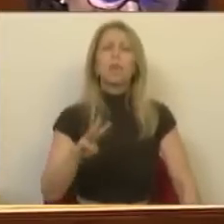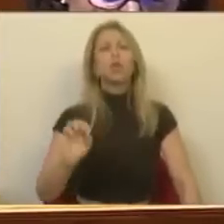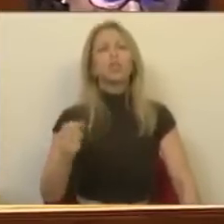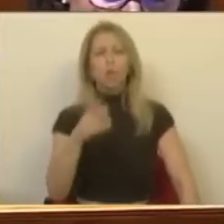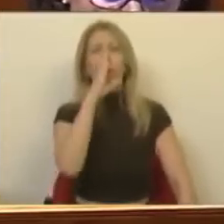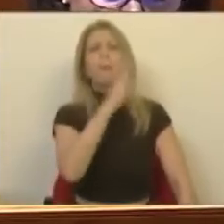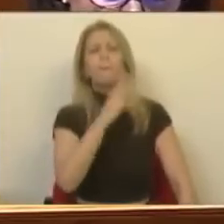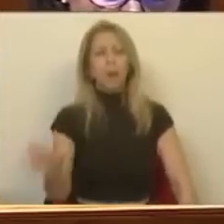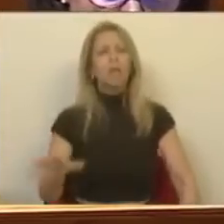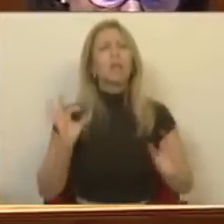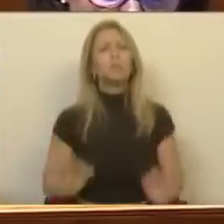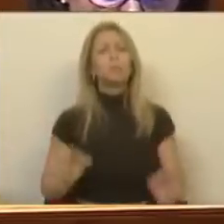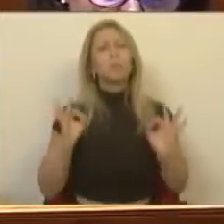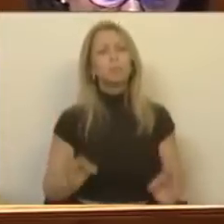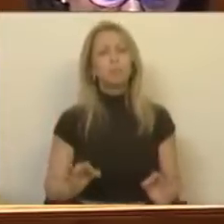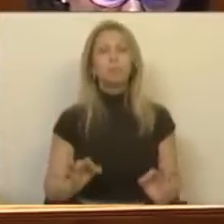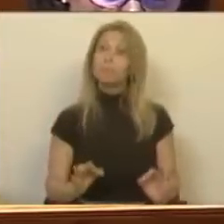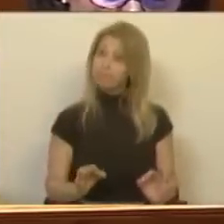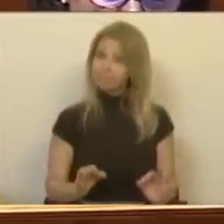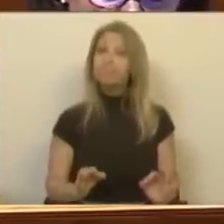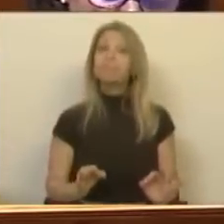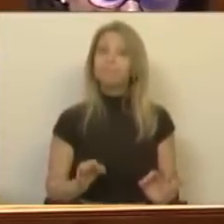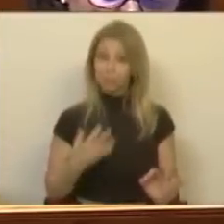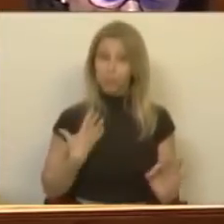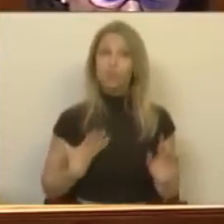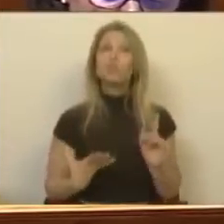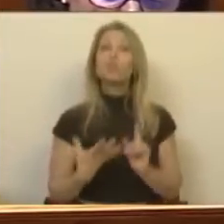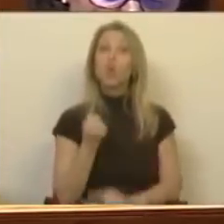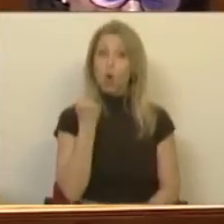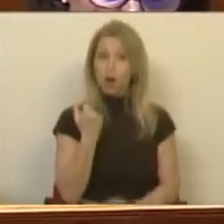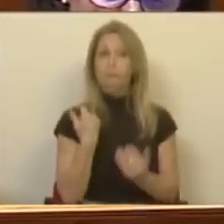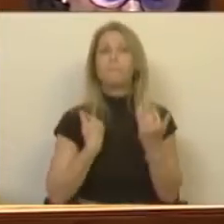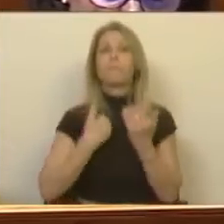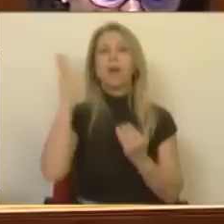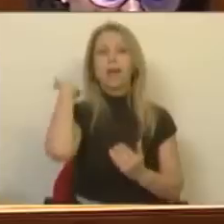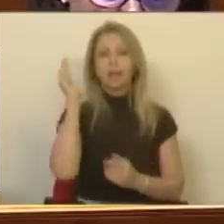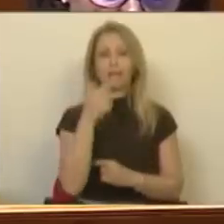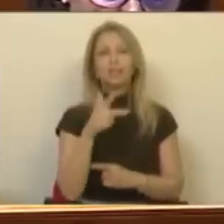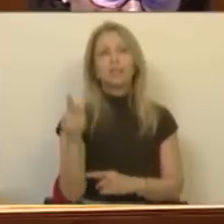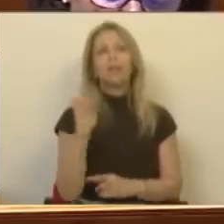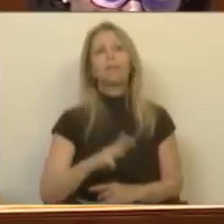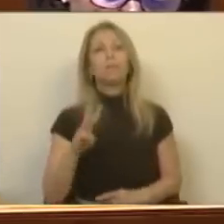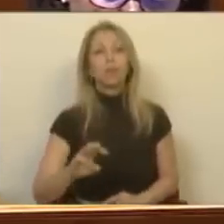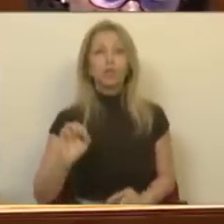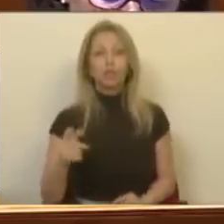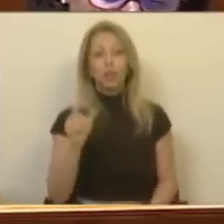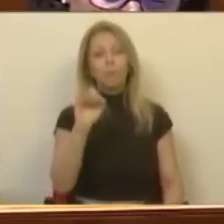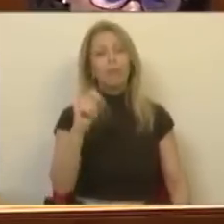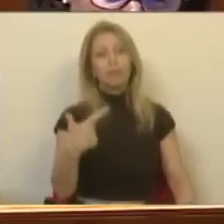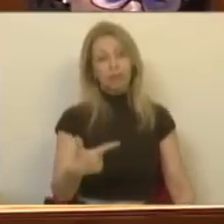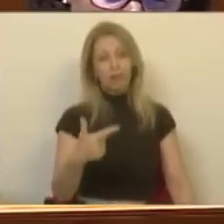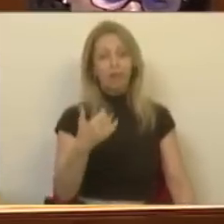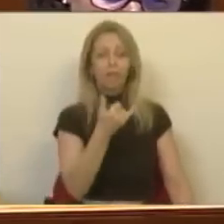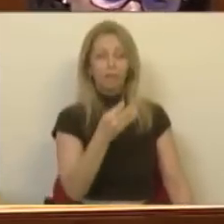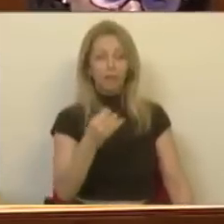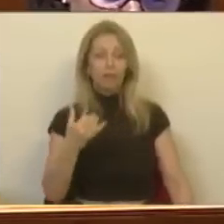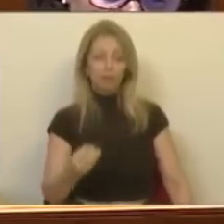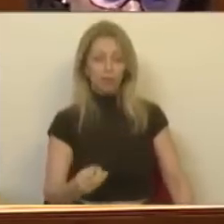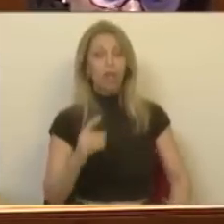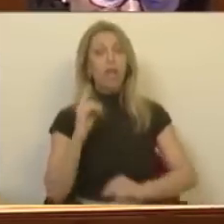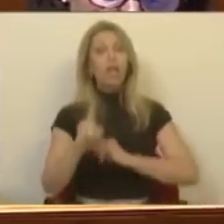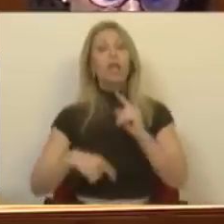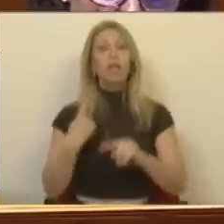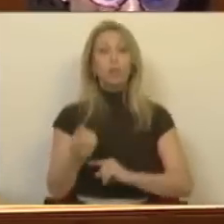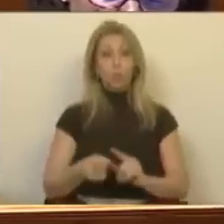de euros e verdade mas 100 dias conseguimos superar a execução dos 100 milhões de euros do PT 2020 e Pois é